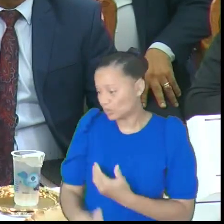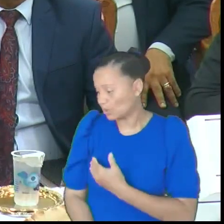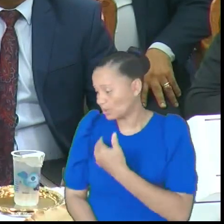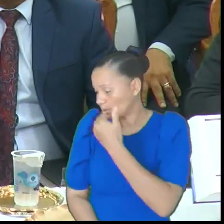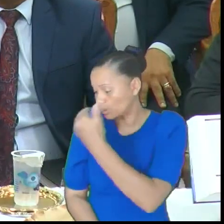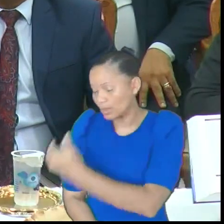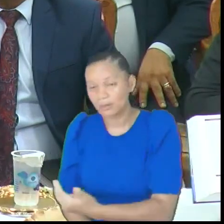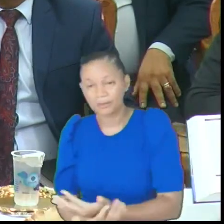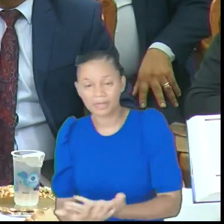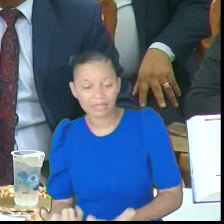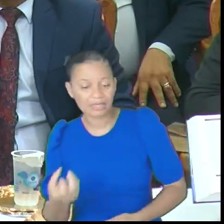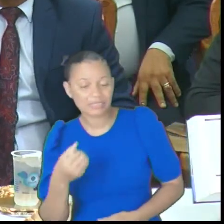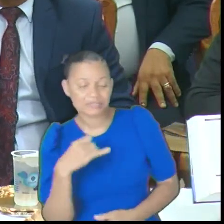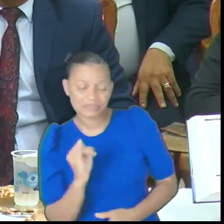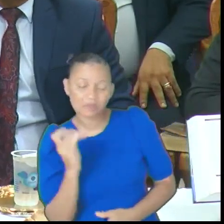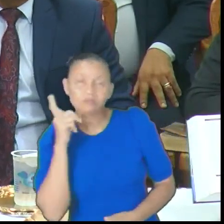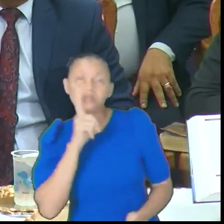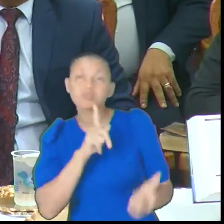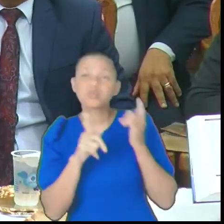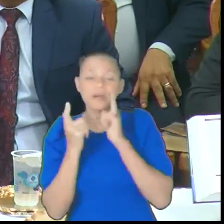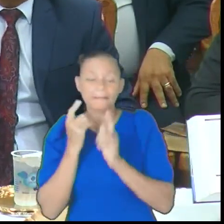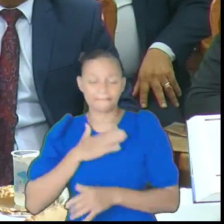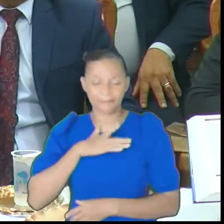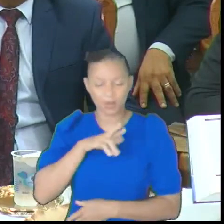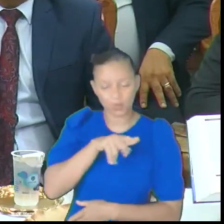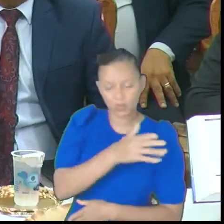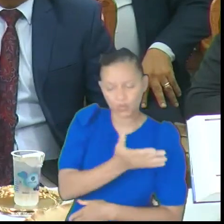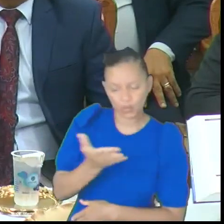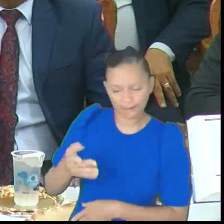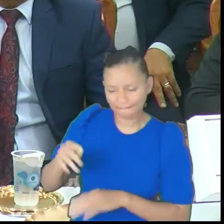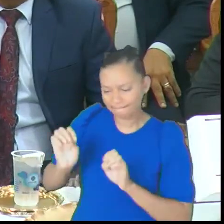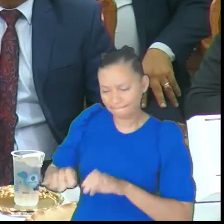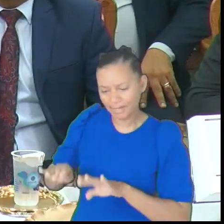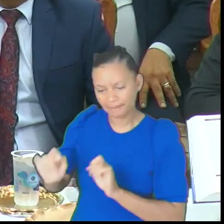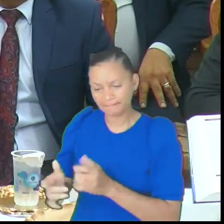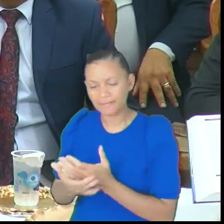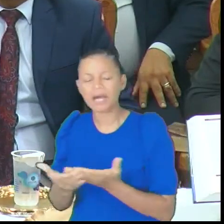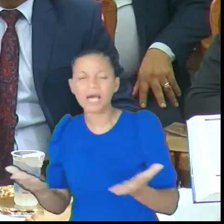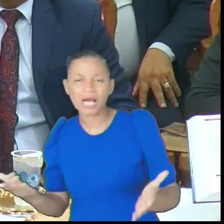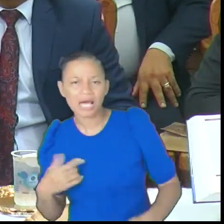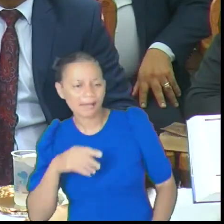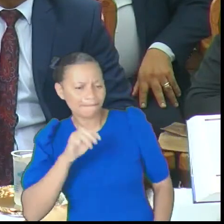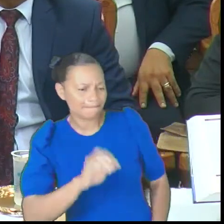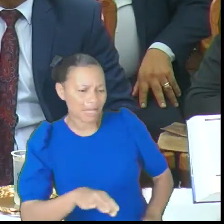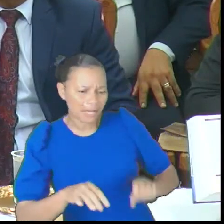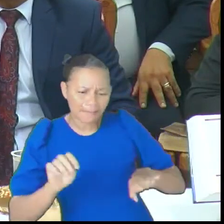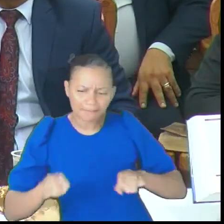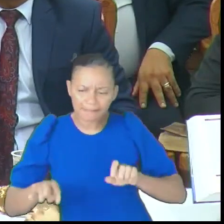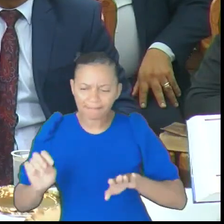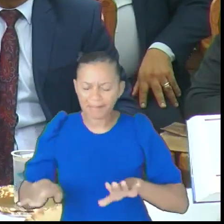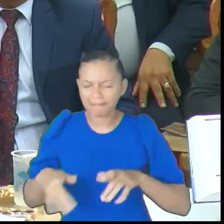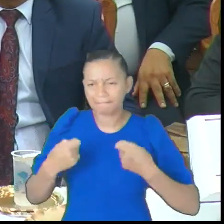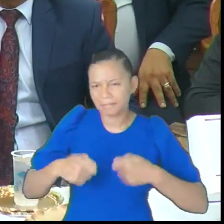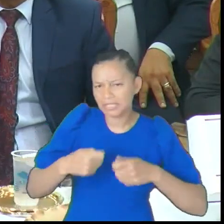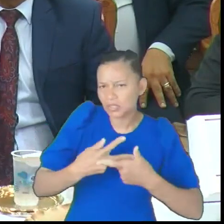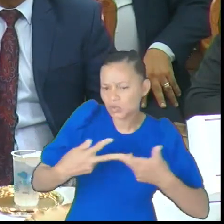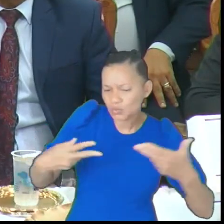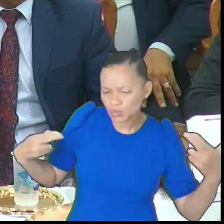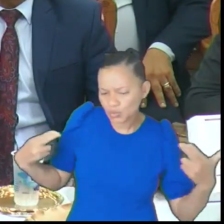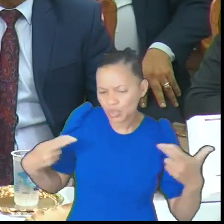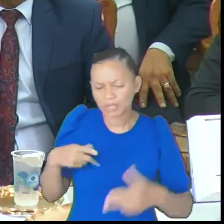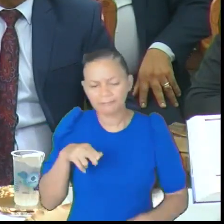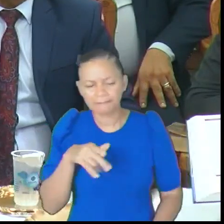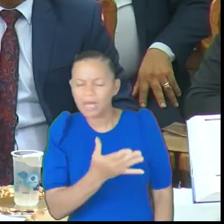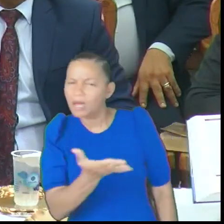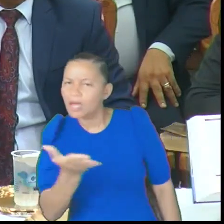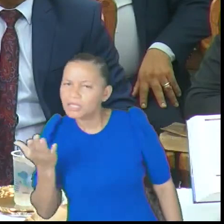lado. Sequer consegue dizer: meu irmão, você está bem, meu irmão, você está precisando de algo, meu irmão, estamos